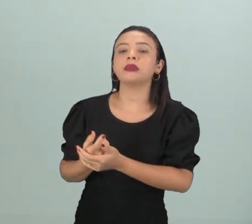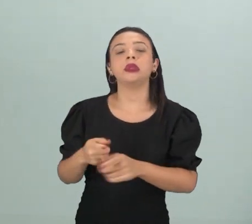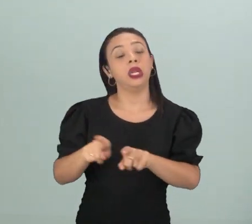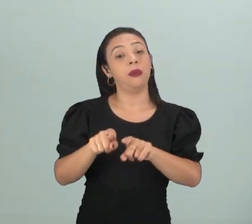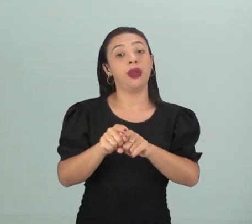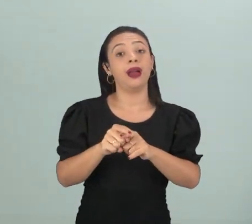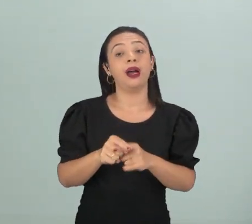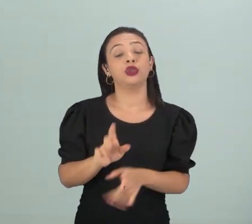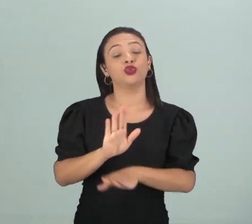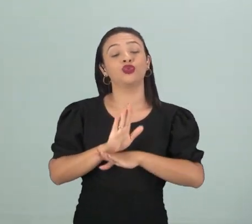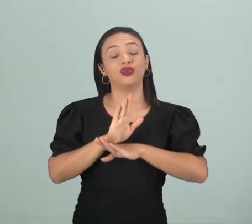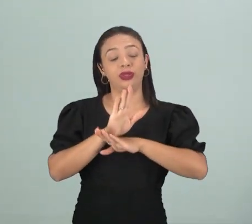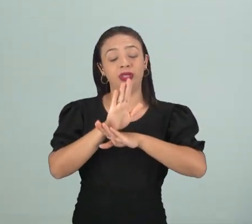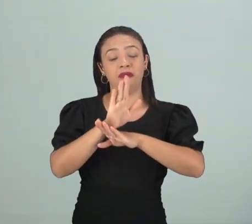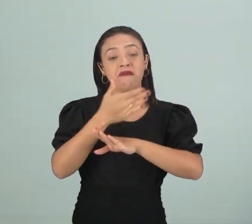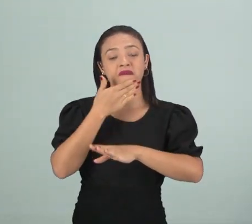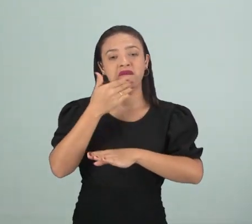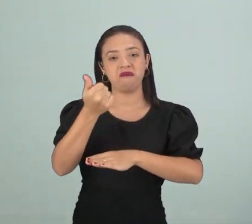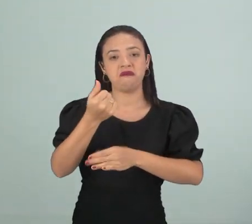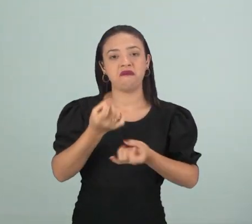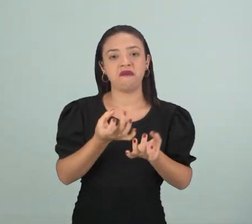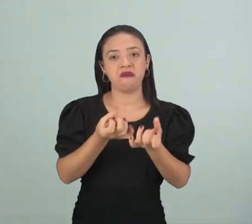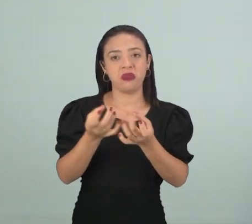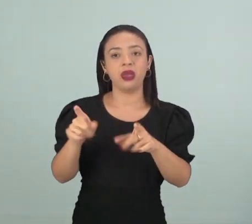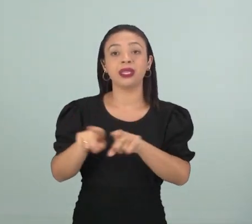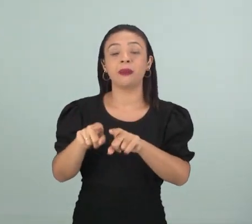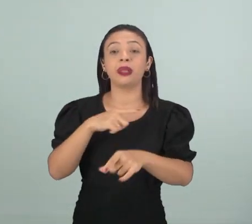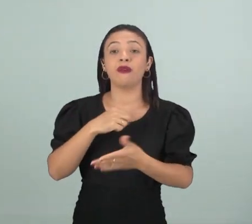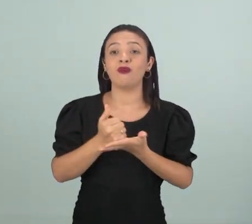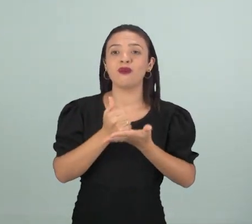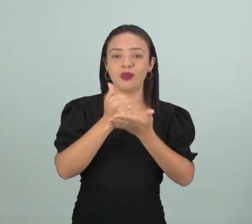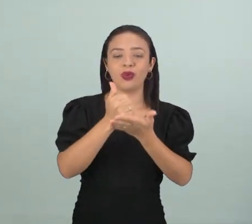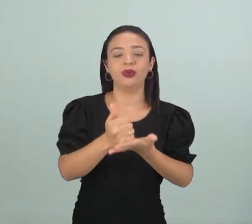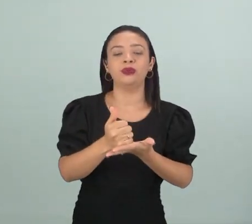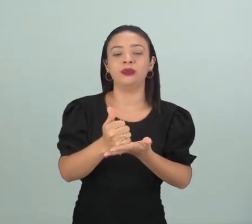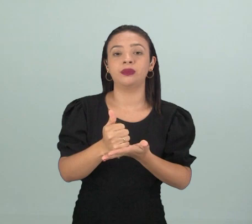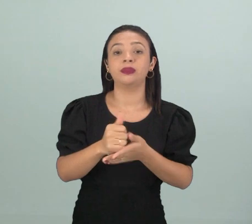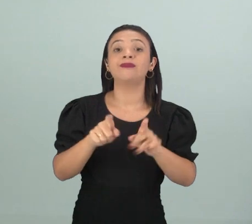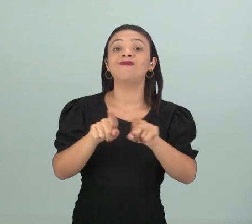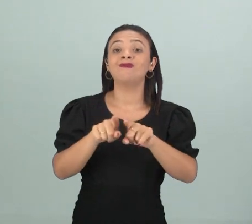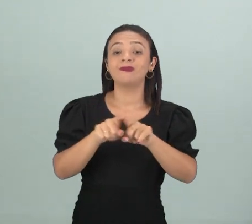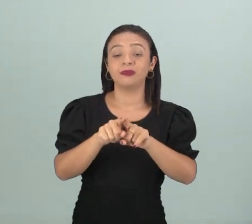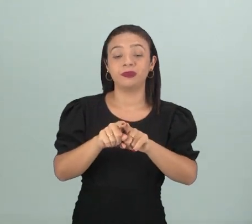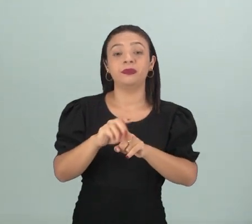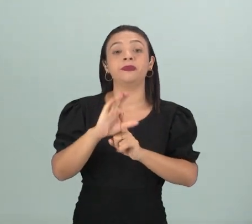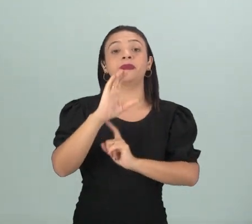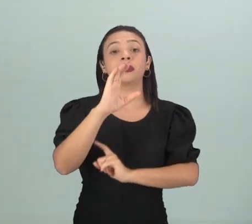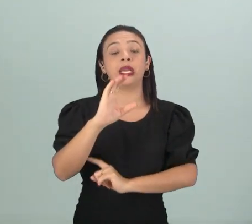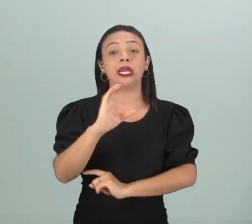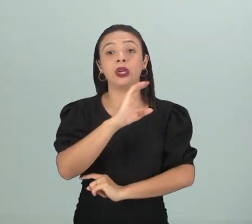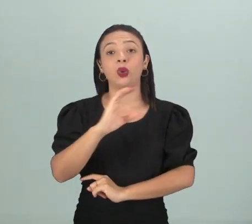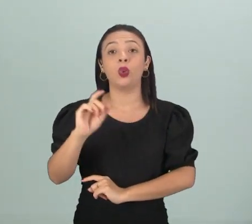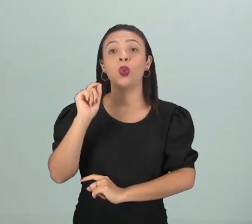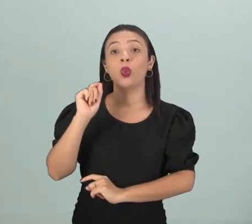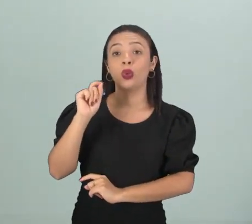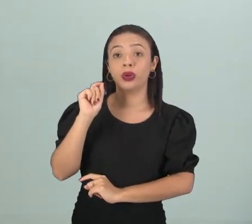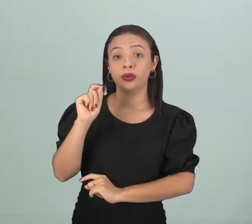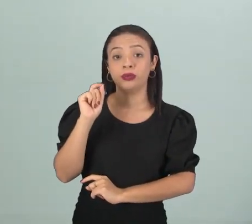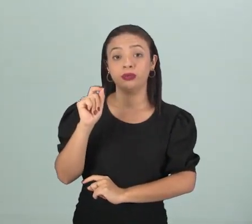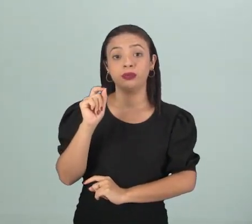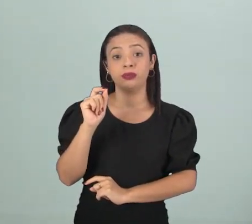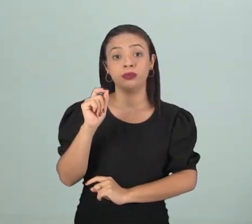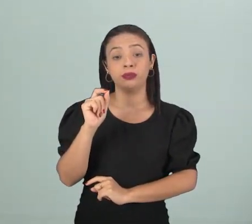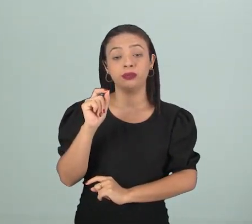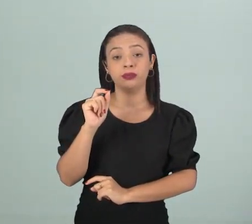muito o comércio, então teve também o apoio da burguesia. A Igreja Católica, por outro lado, foi